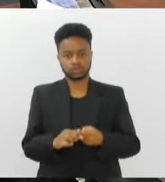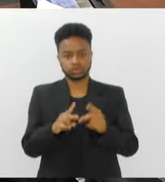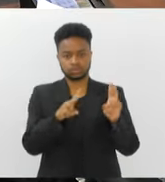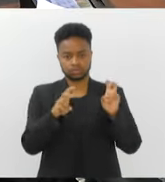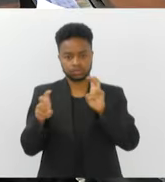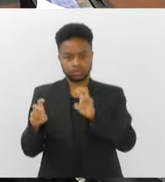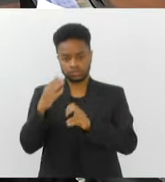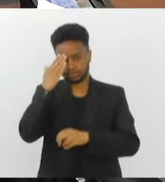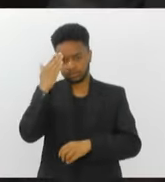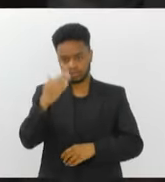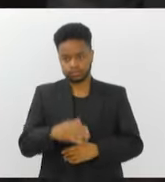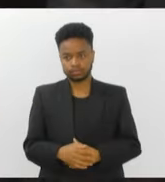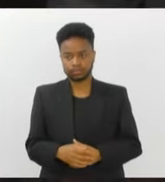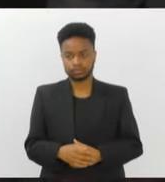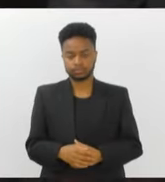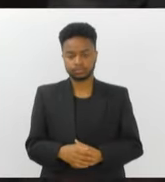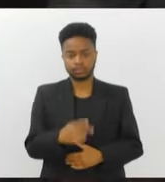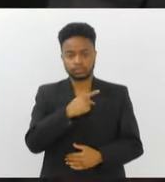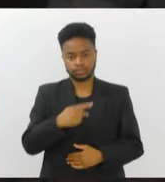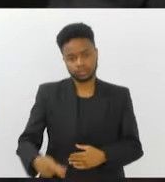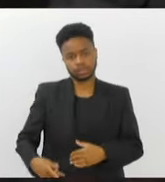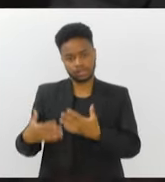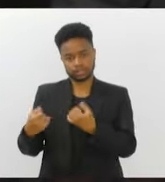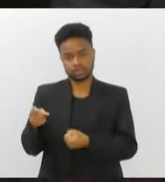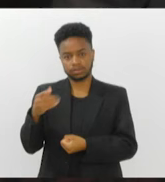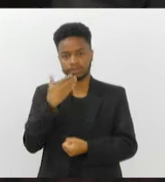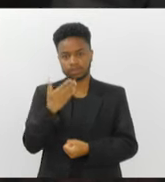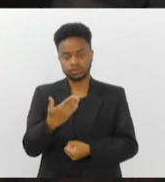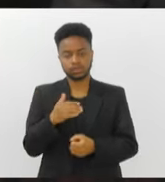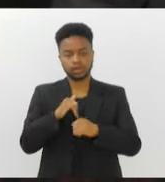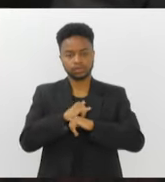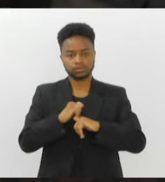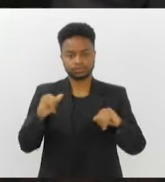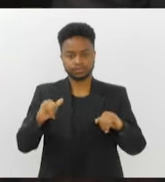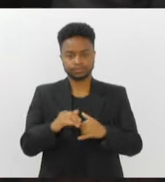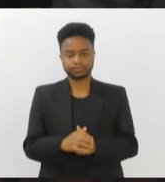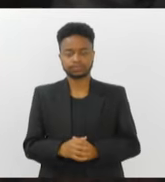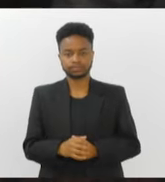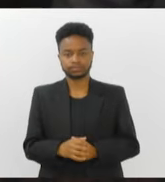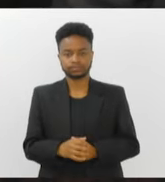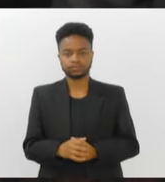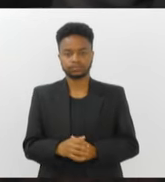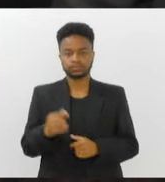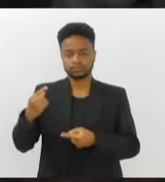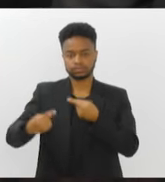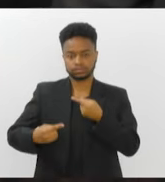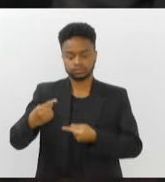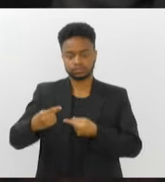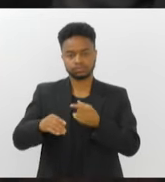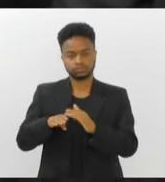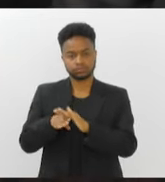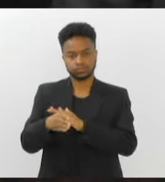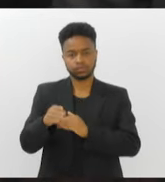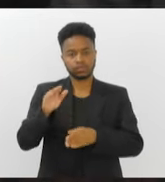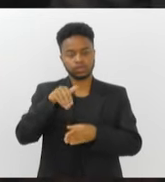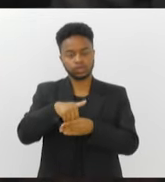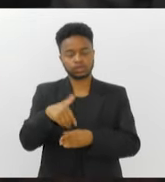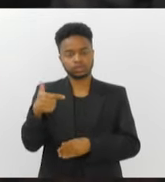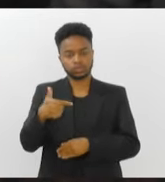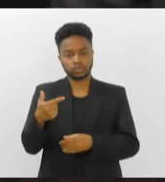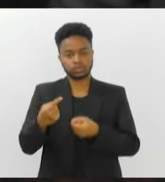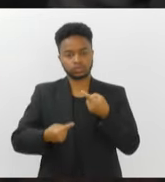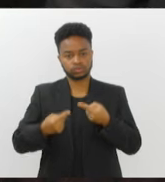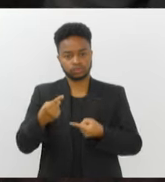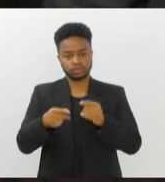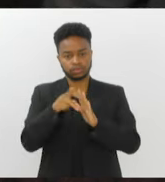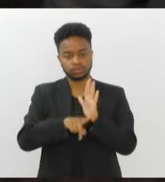Perfeito. Obrigado. Presidência defere pedido de Vossa Excelência. Anuncio, em tramitação ordinária, em votação, segunda discussão, projeto